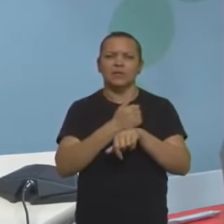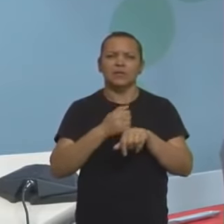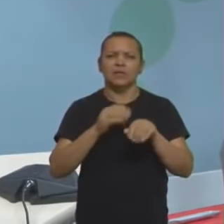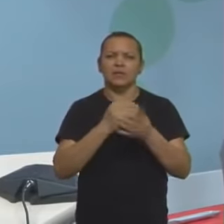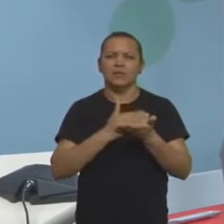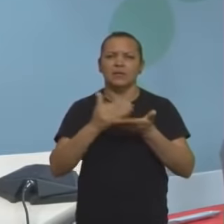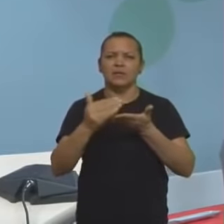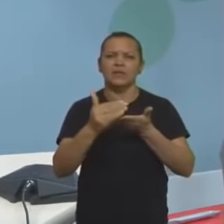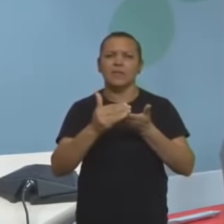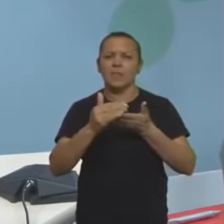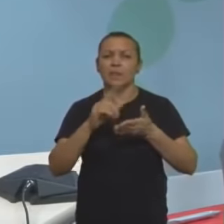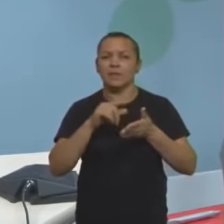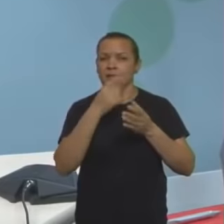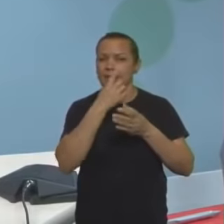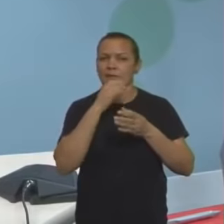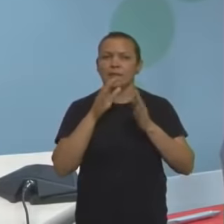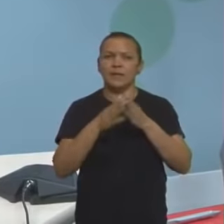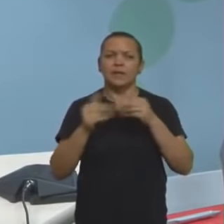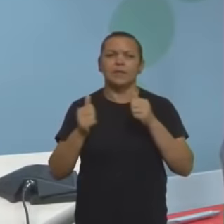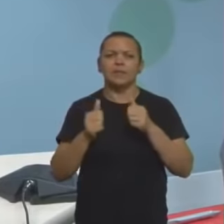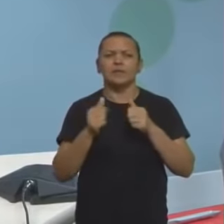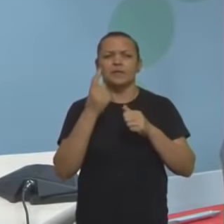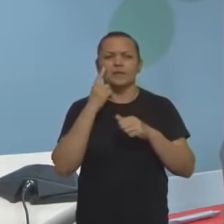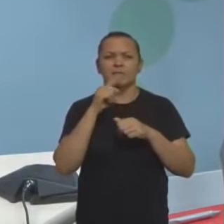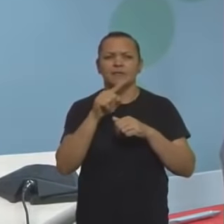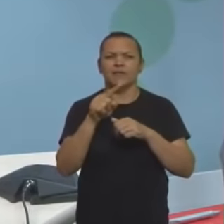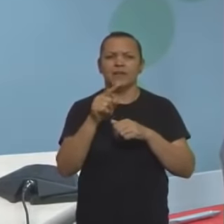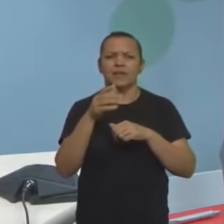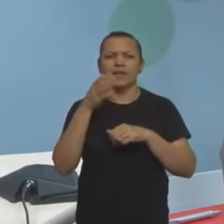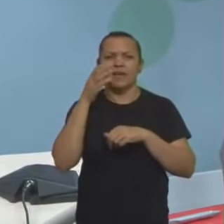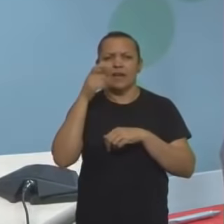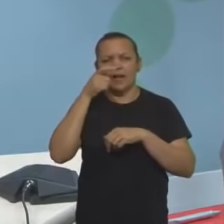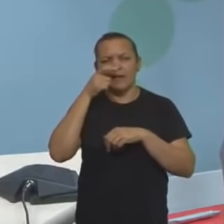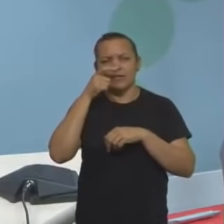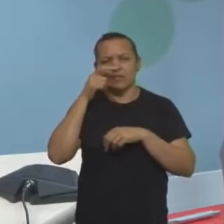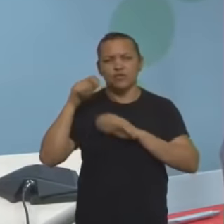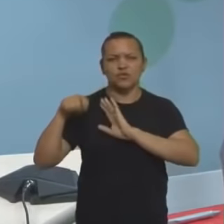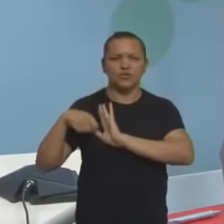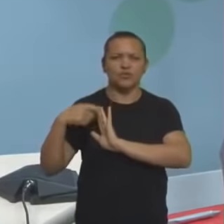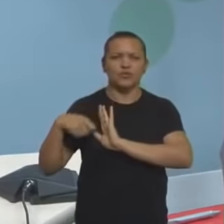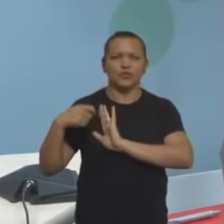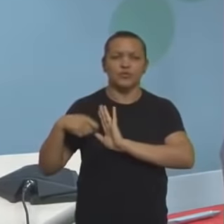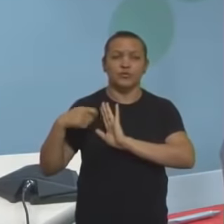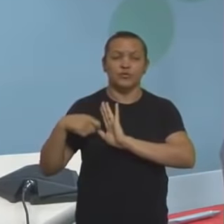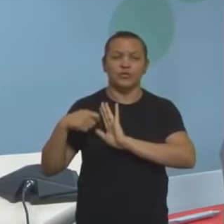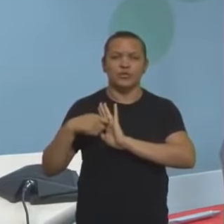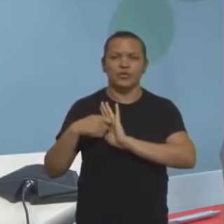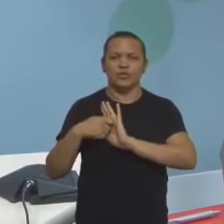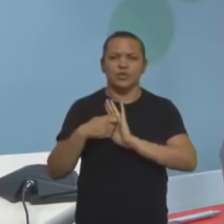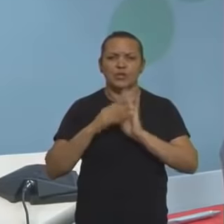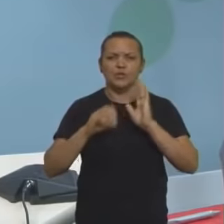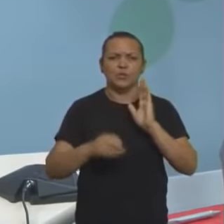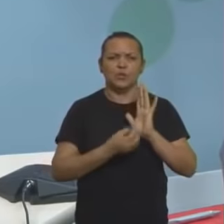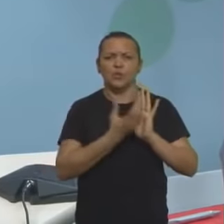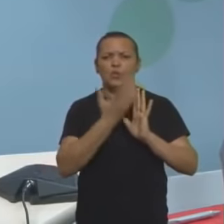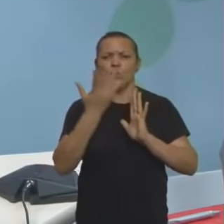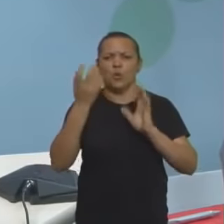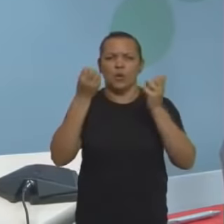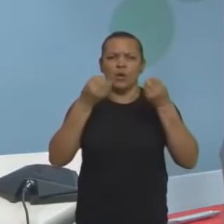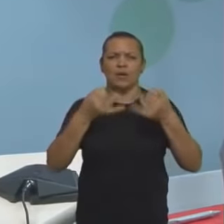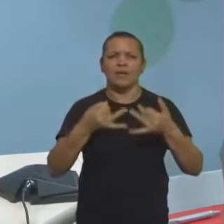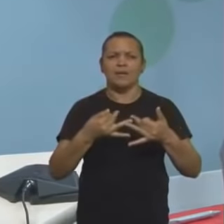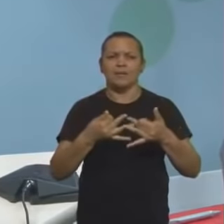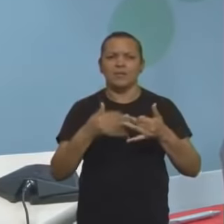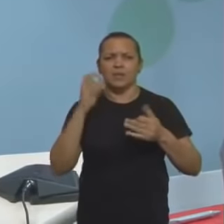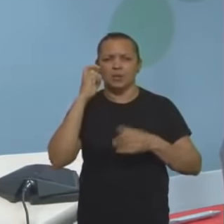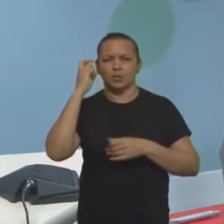dar início, efetivamente, eu vou pedir para a gente assistir rapidinho o nosso vídeo do Centro de Mídias, né? Para a gente falar um pouquinho sobre a conduta